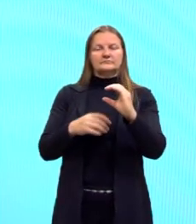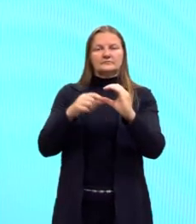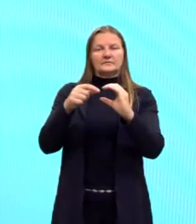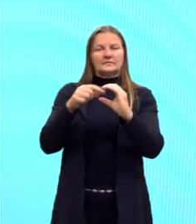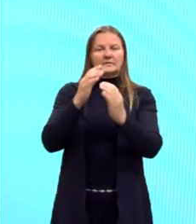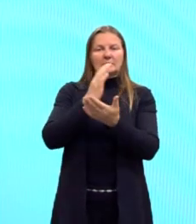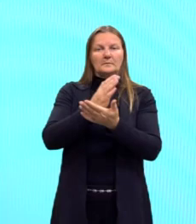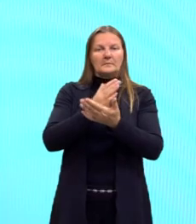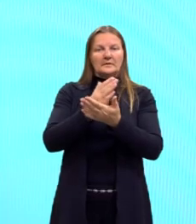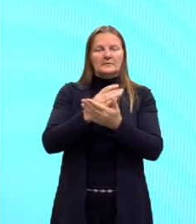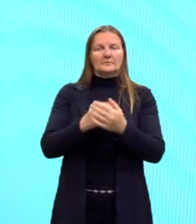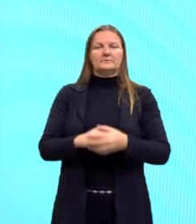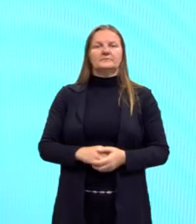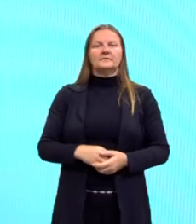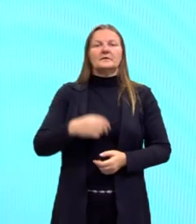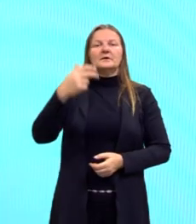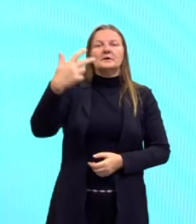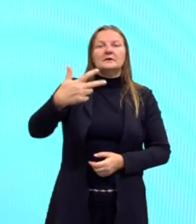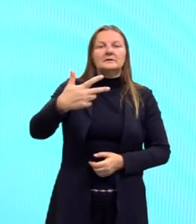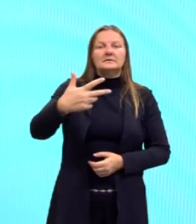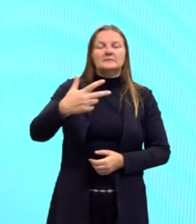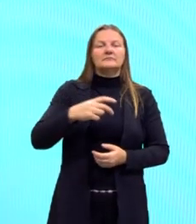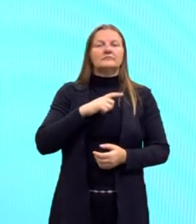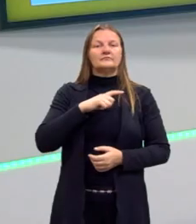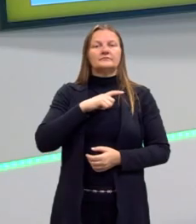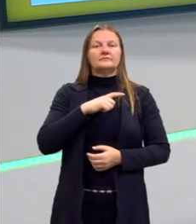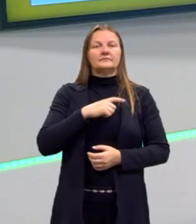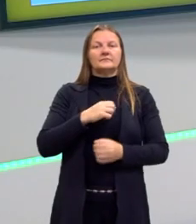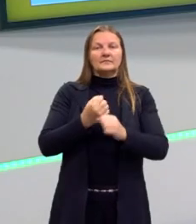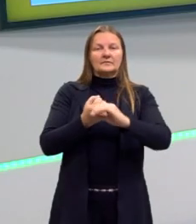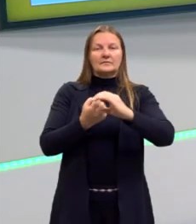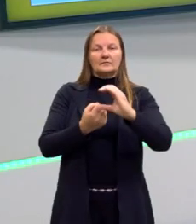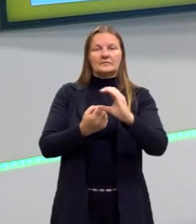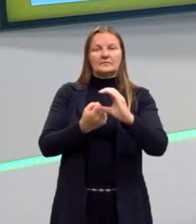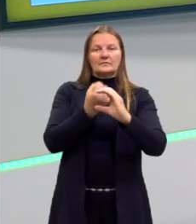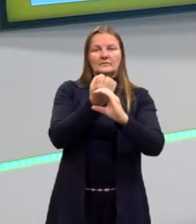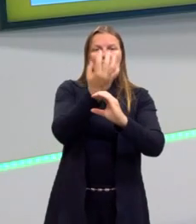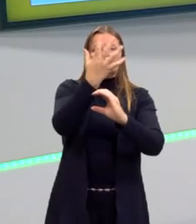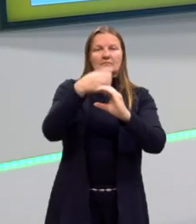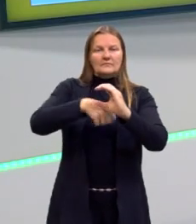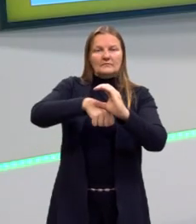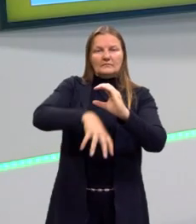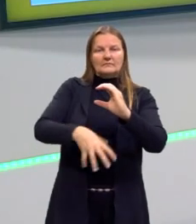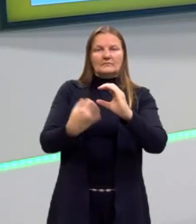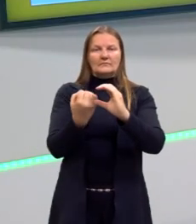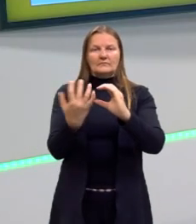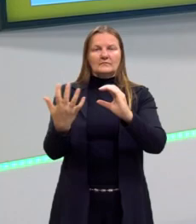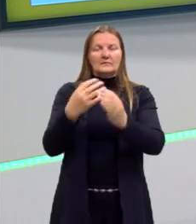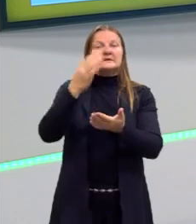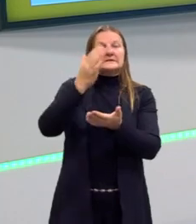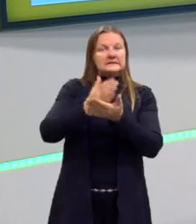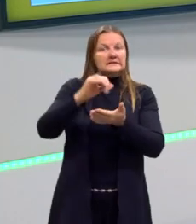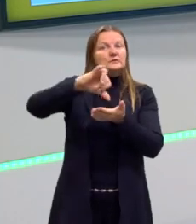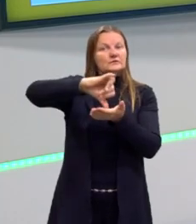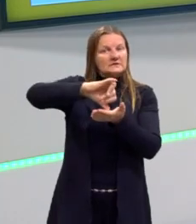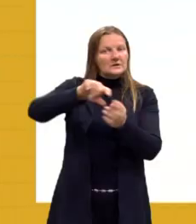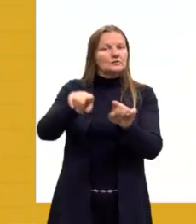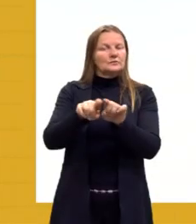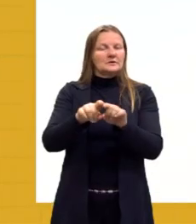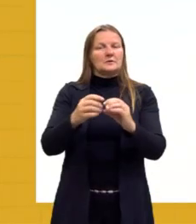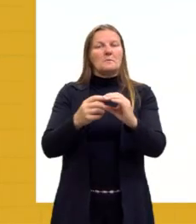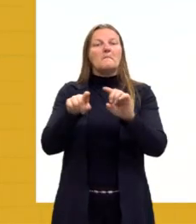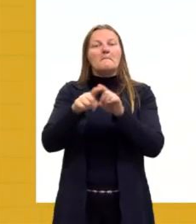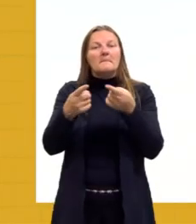no meio sempre na cadeia os terciários é quando ele está ligado a uma ramificação Além de estar no centro da cadeia ele tem uma